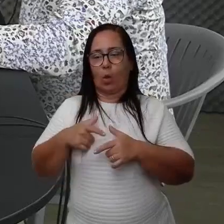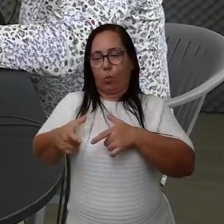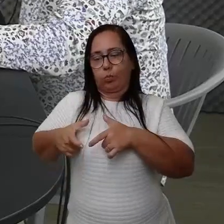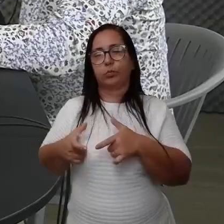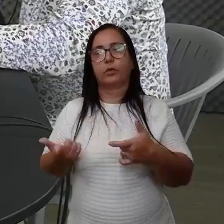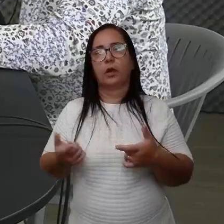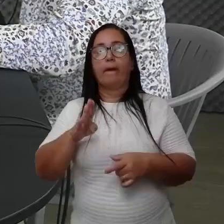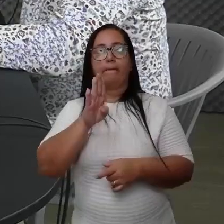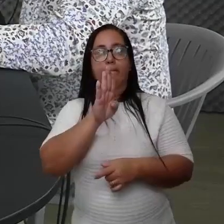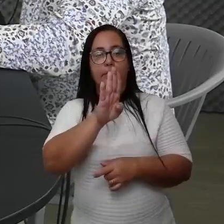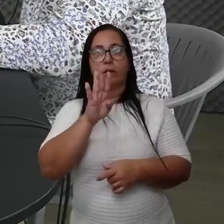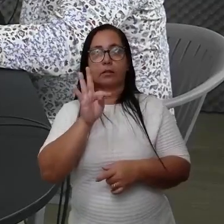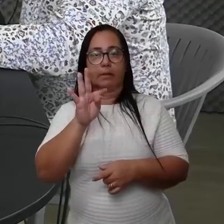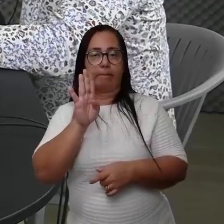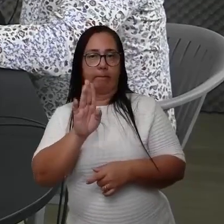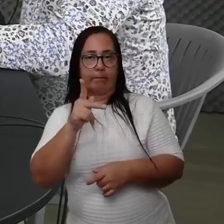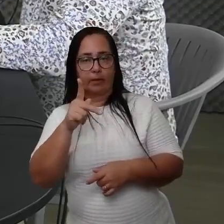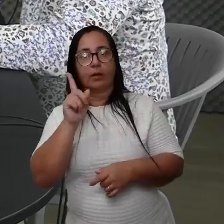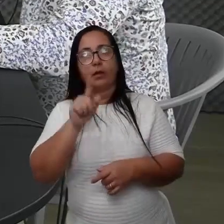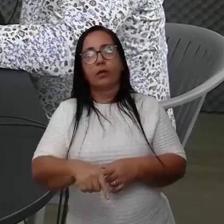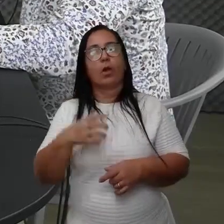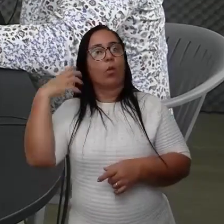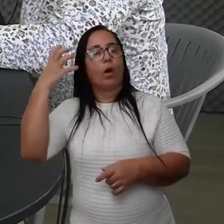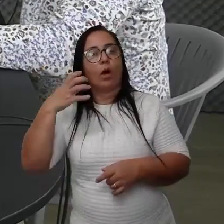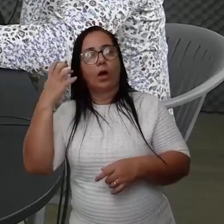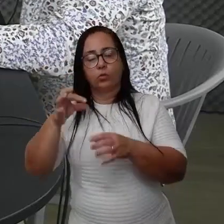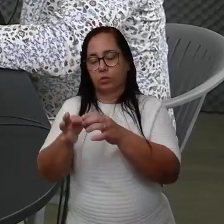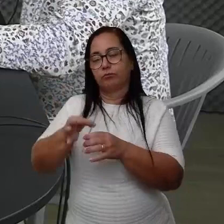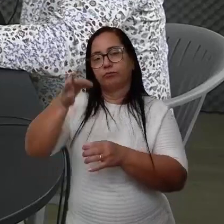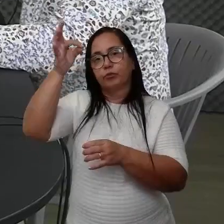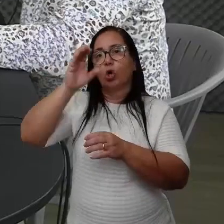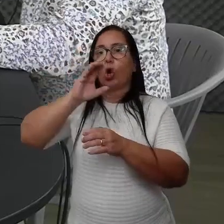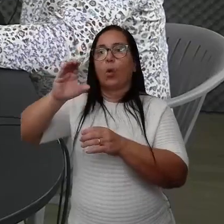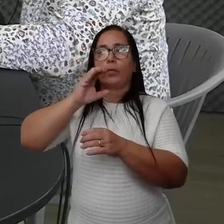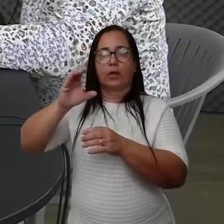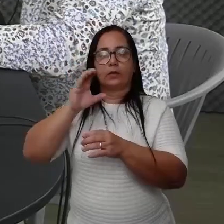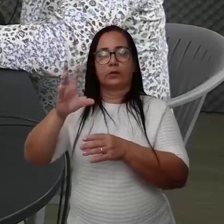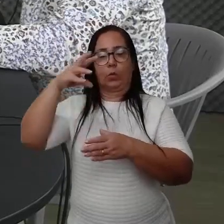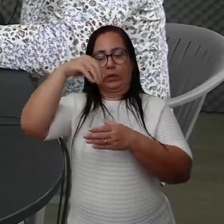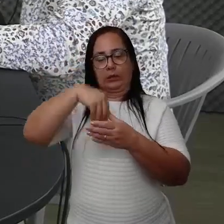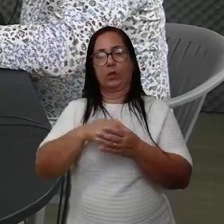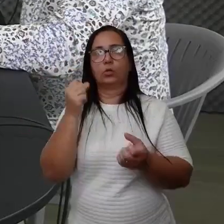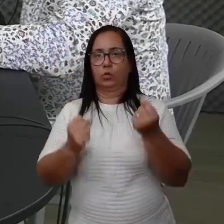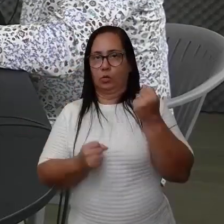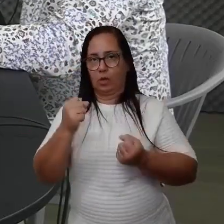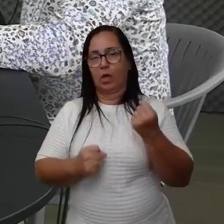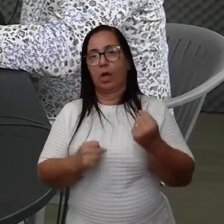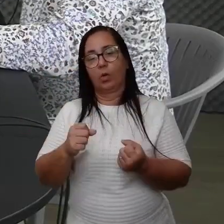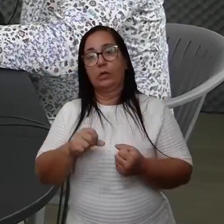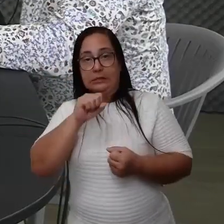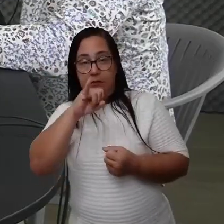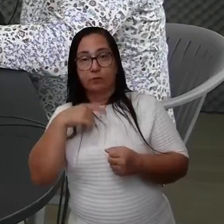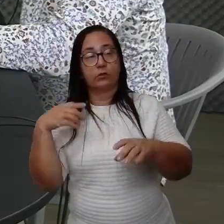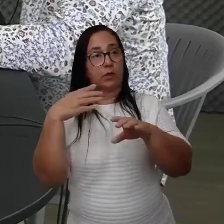usando o BTP, que é aquele rádio comunicador que tem um cabo gigantesco que prende dentro do carro da reportagem. Se você ia na